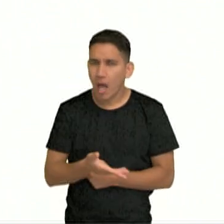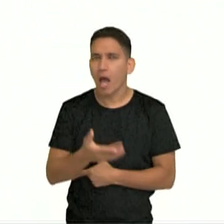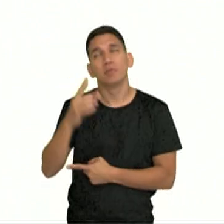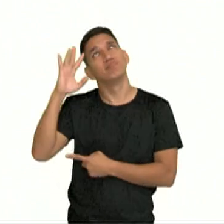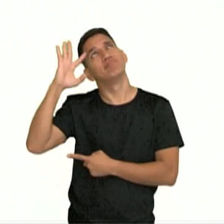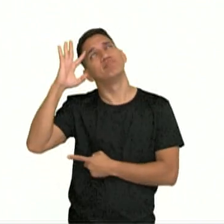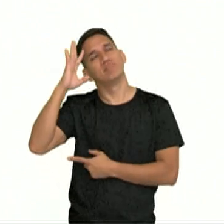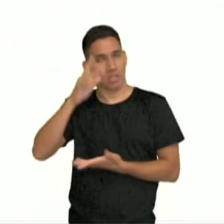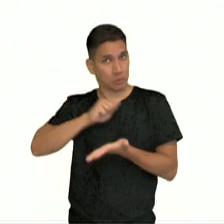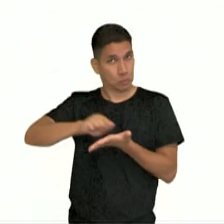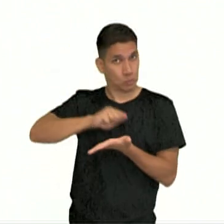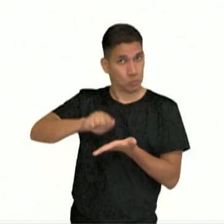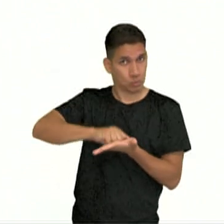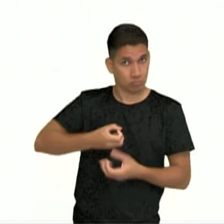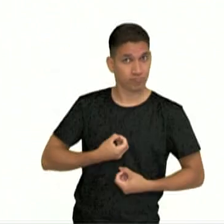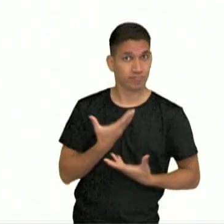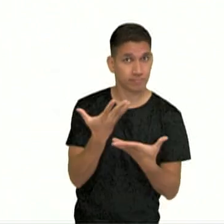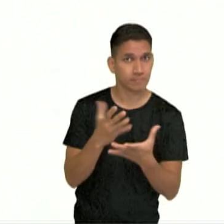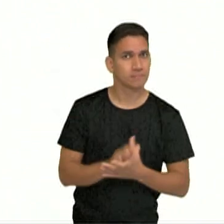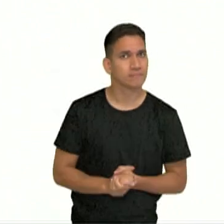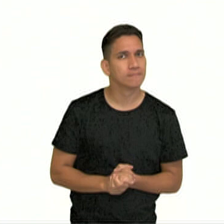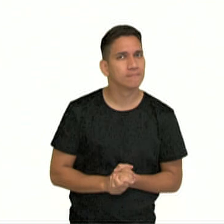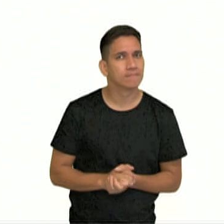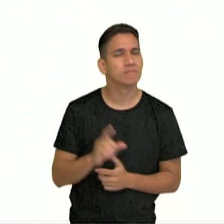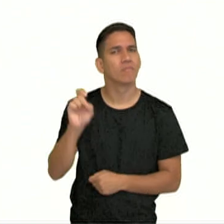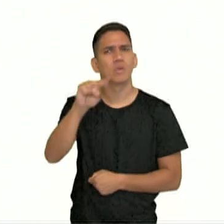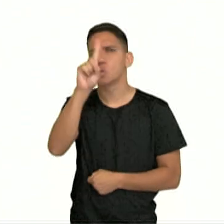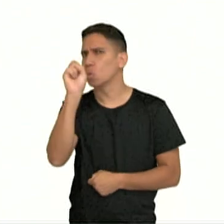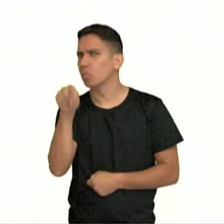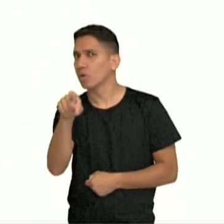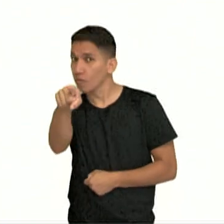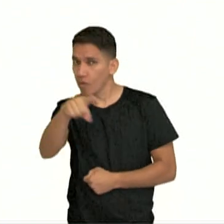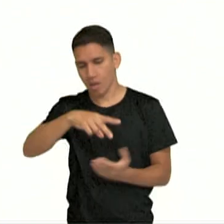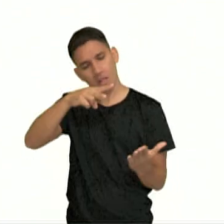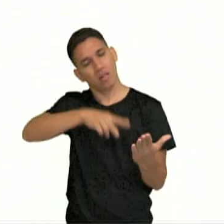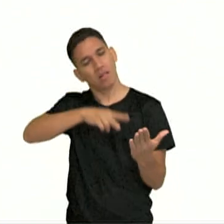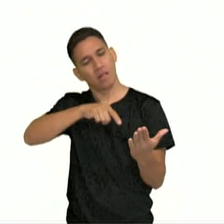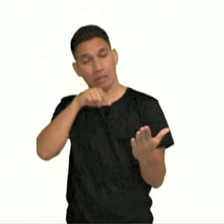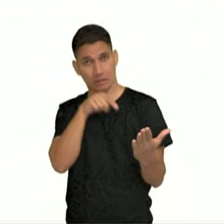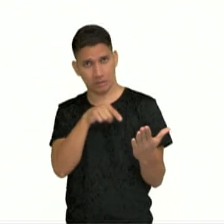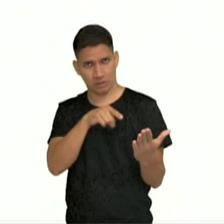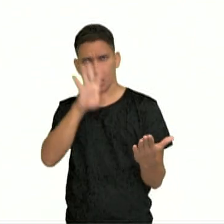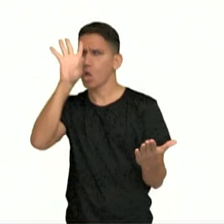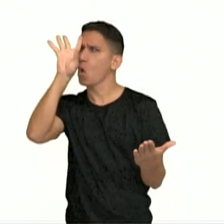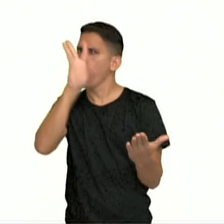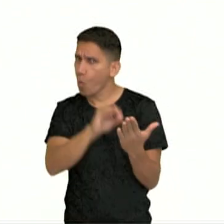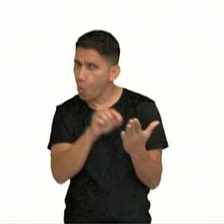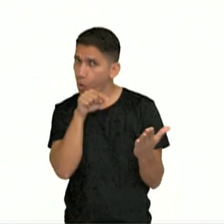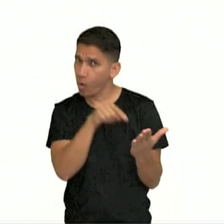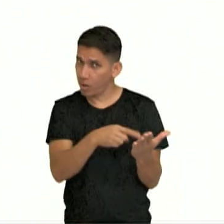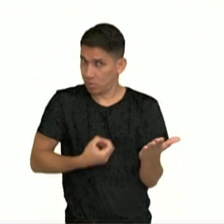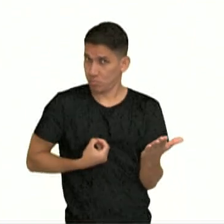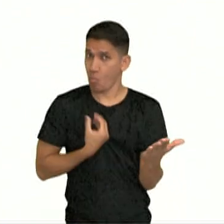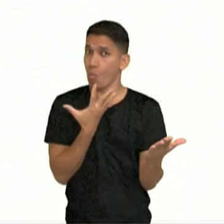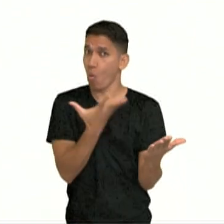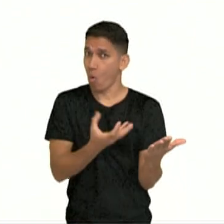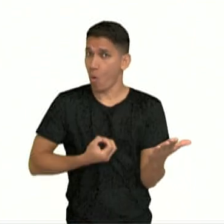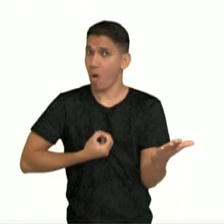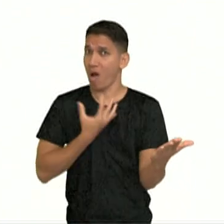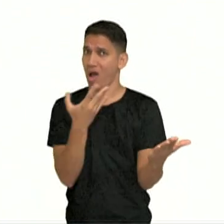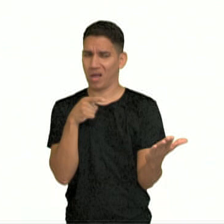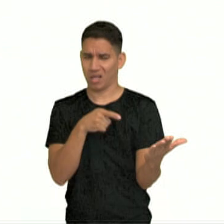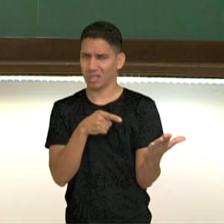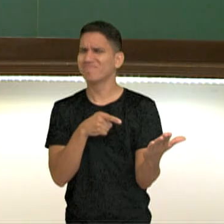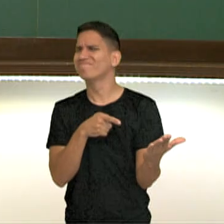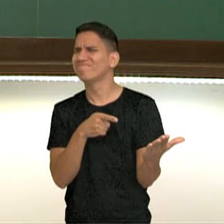escrever uma poesia? Será que você, quando lê a poesia, entende o que está escrito? Faz